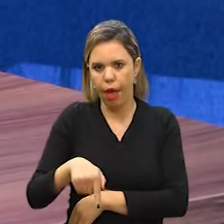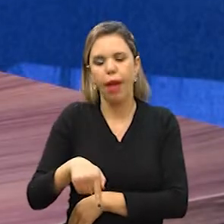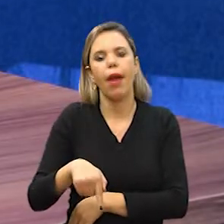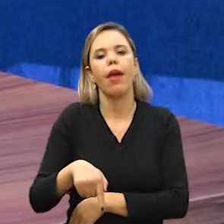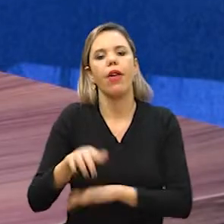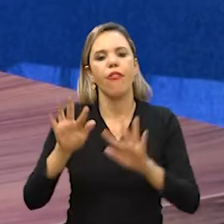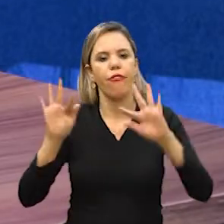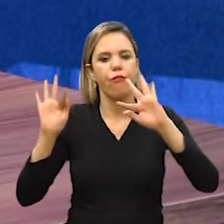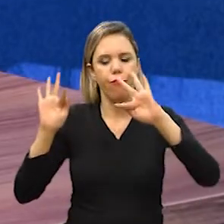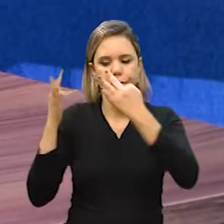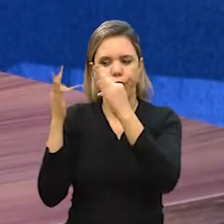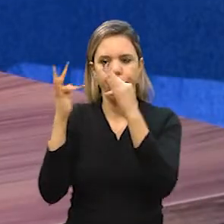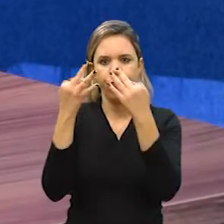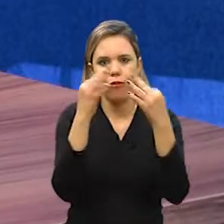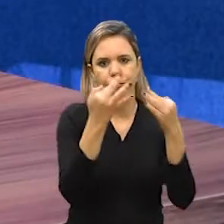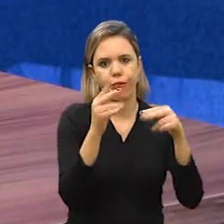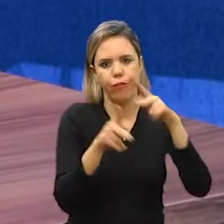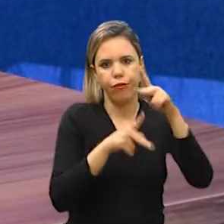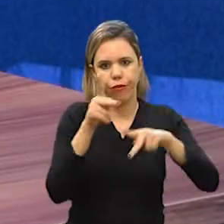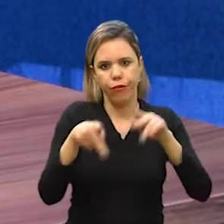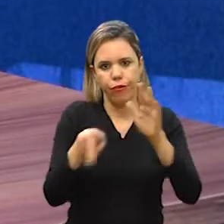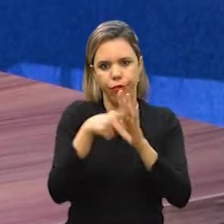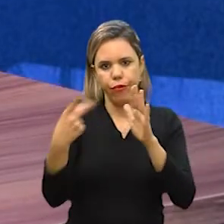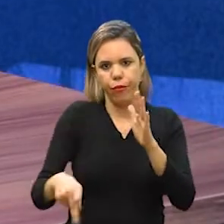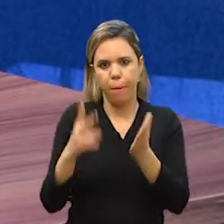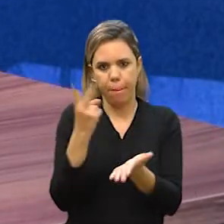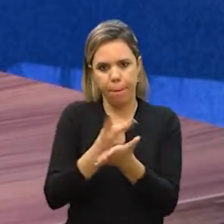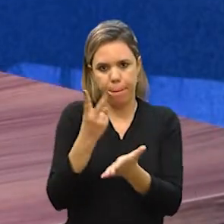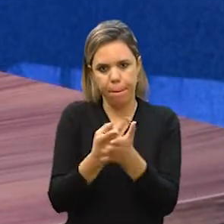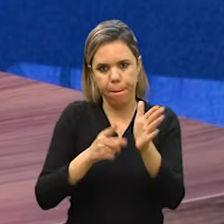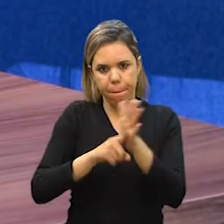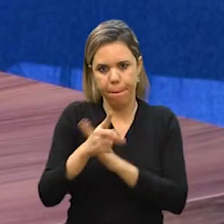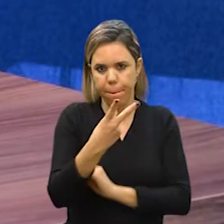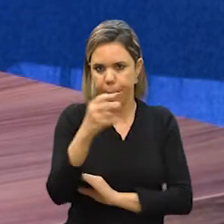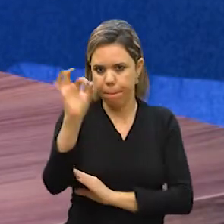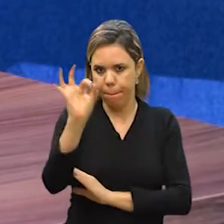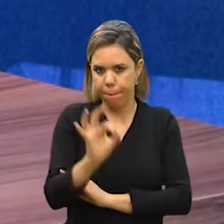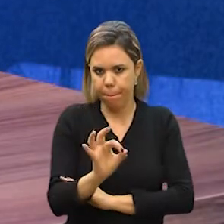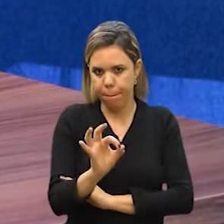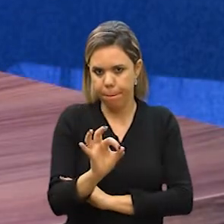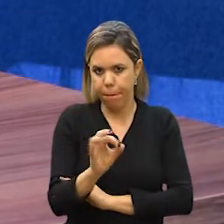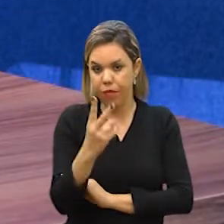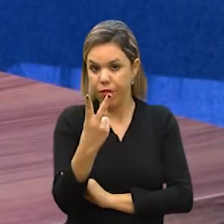são consideradas familiares. Segundo o mesmo estudo, só